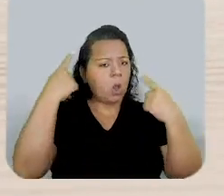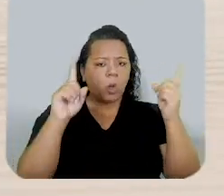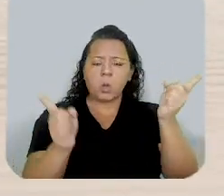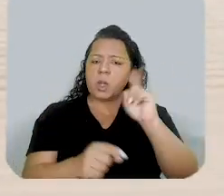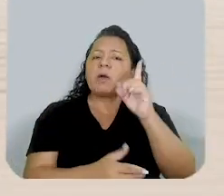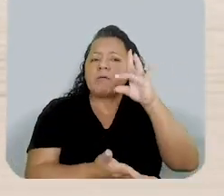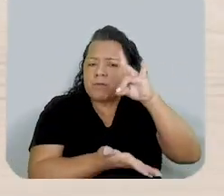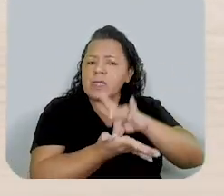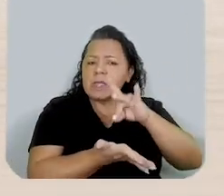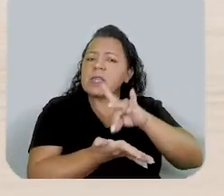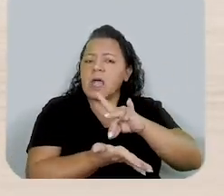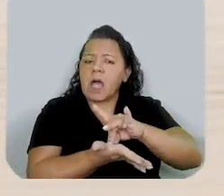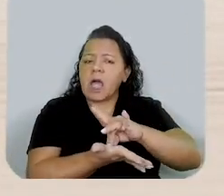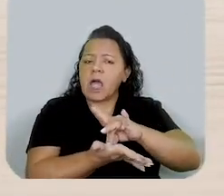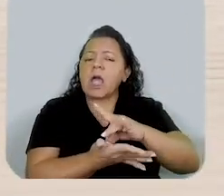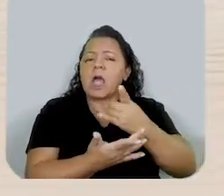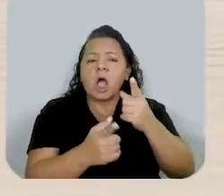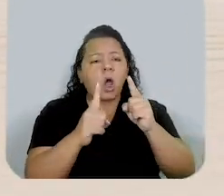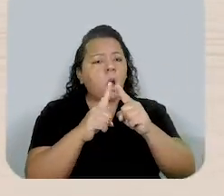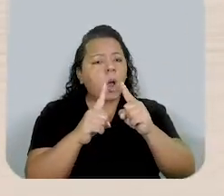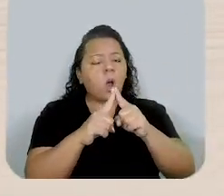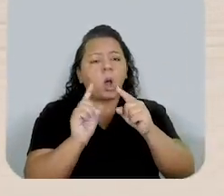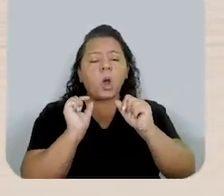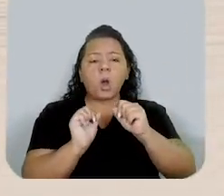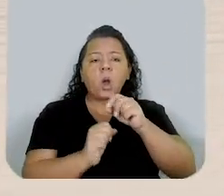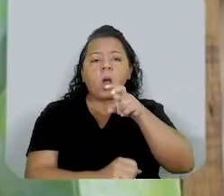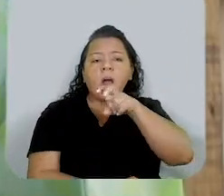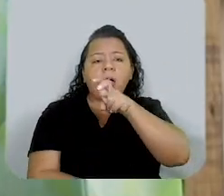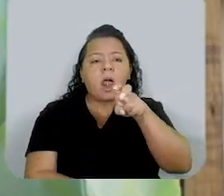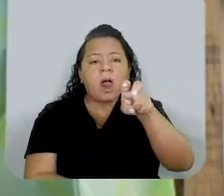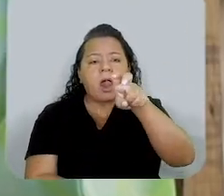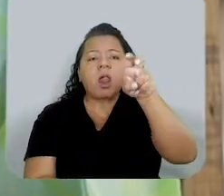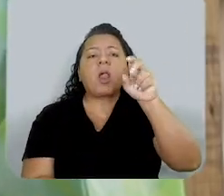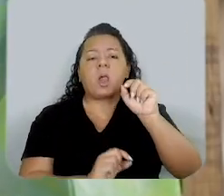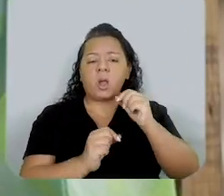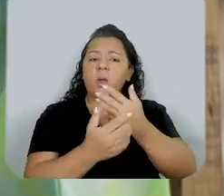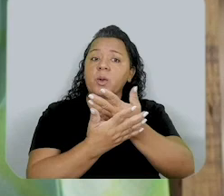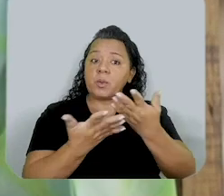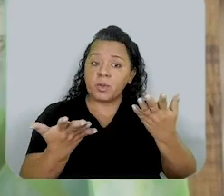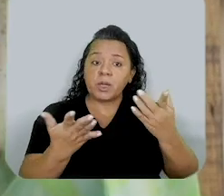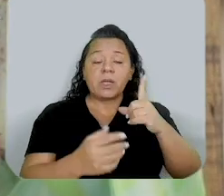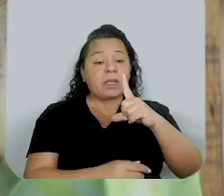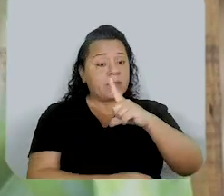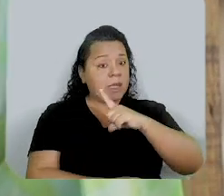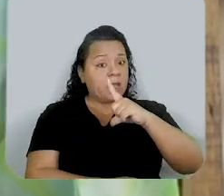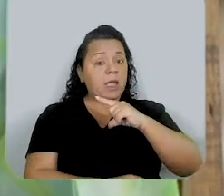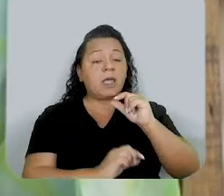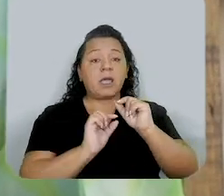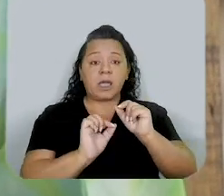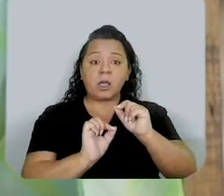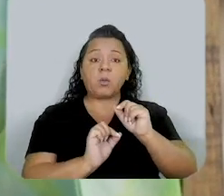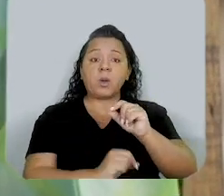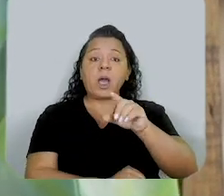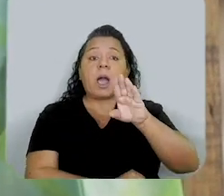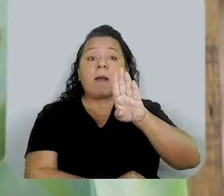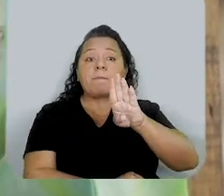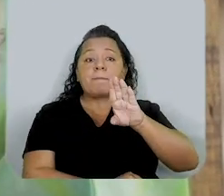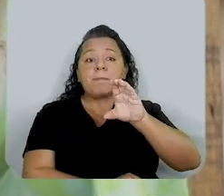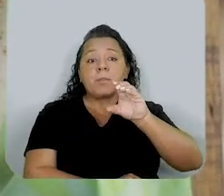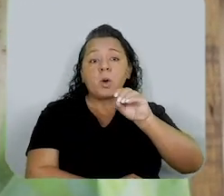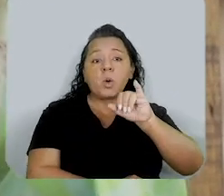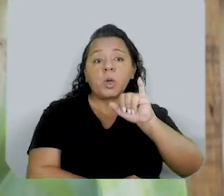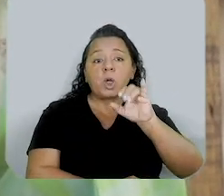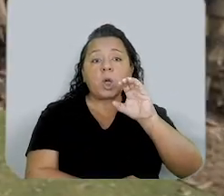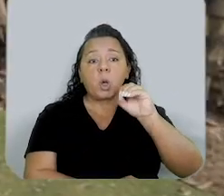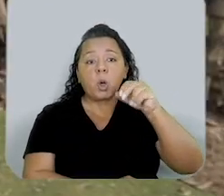loucura não, isso é verdade, isso é real. Como as cobras grandes, né? Nós temos uma entidade que se chama boiona, ela é encantada